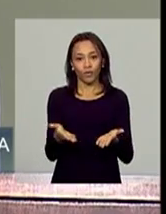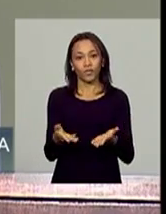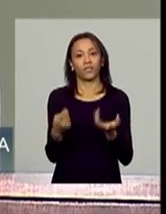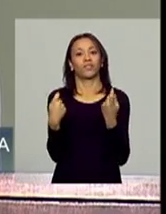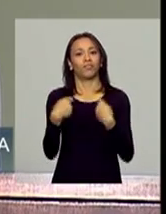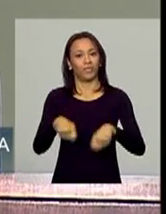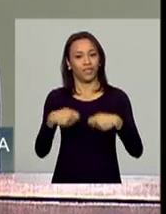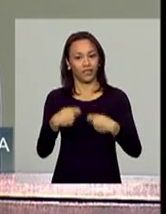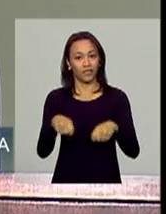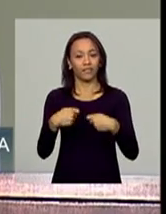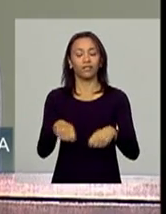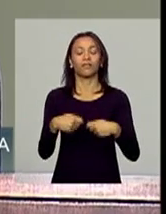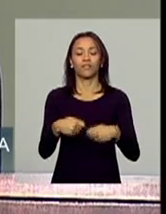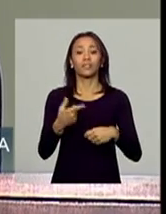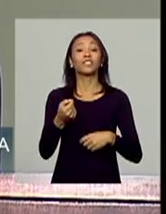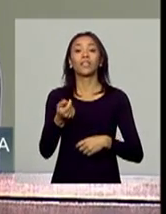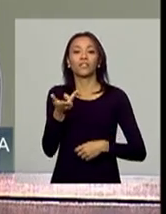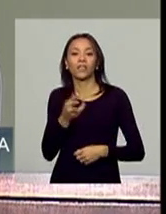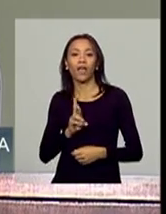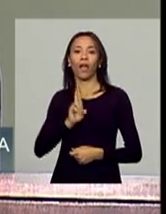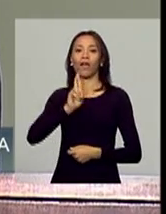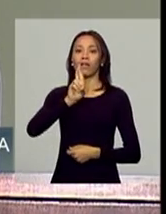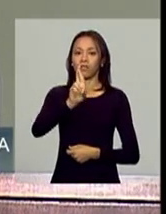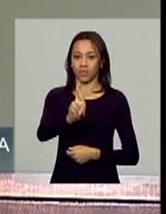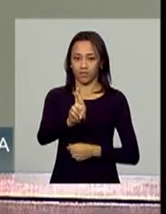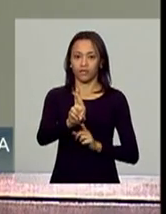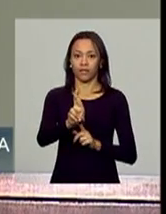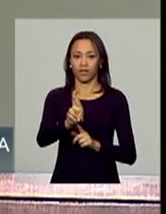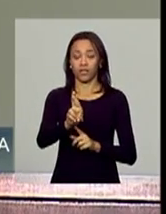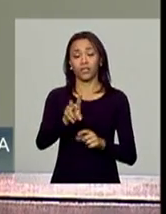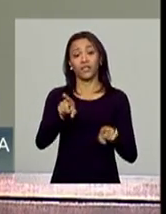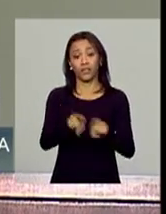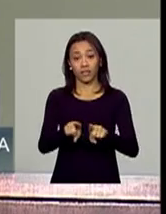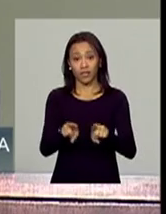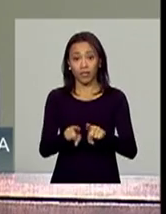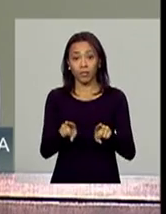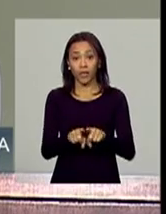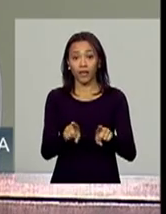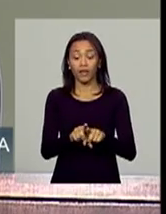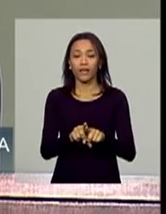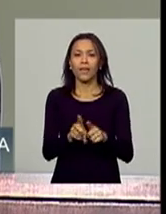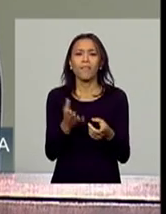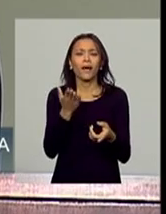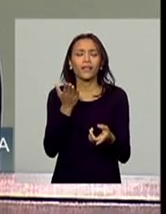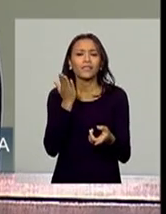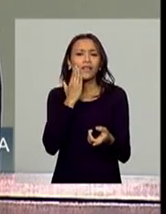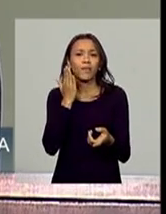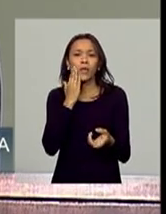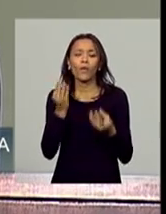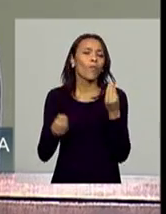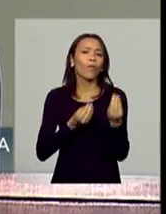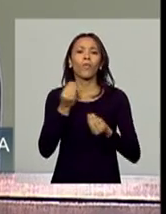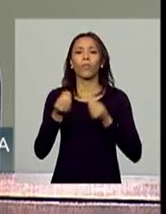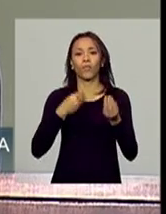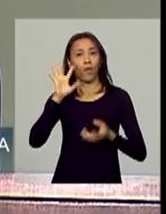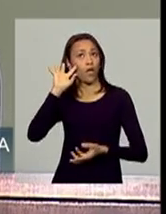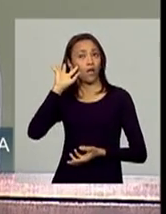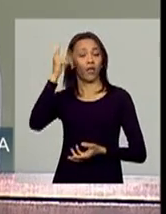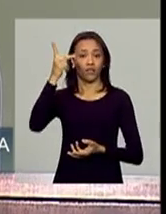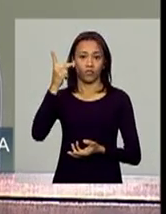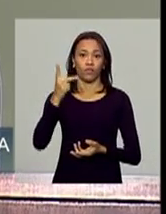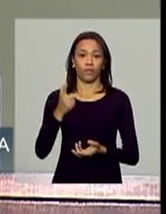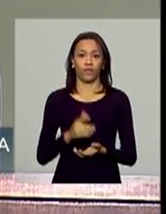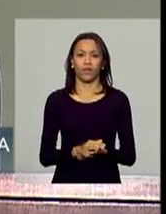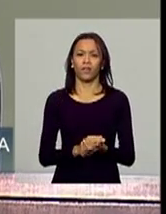de representatividade e muitas vezes de legitimidade para enfrentar e resolver